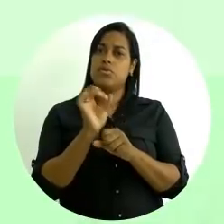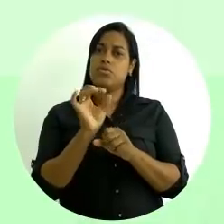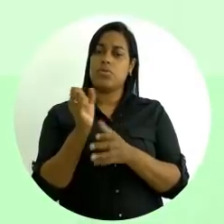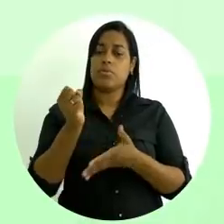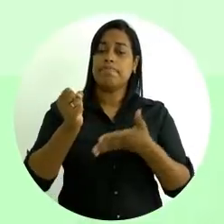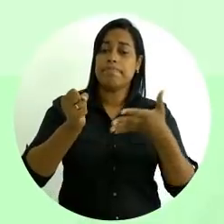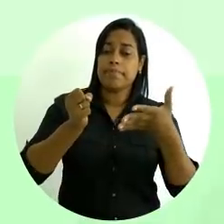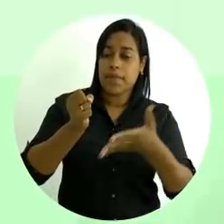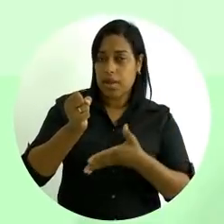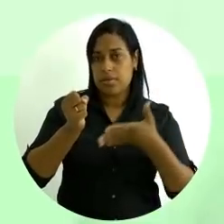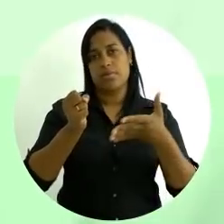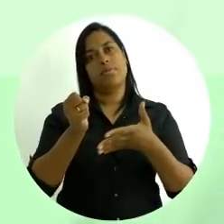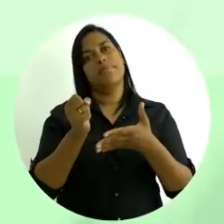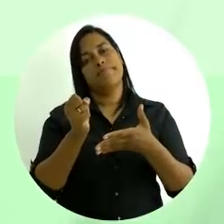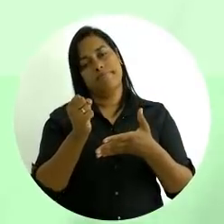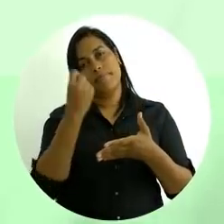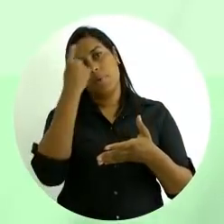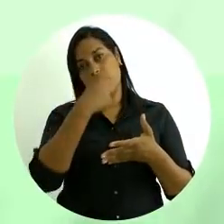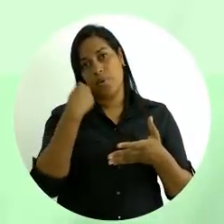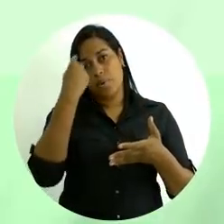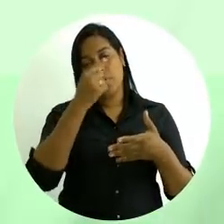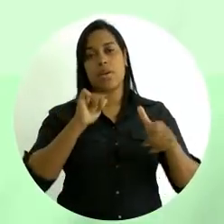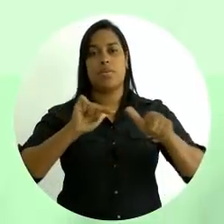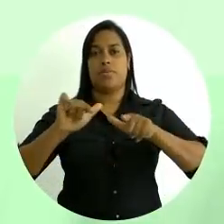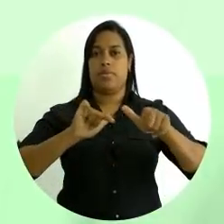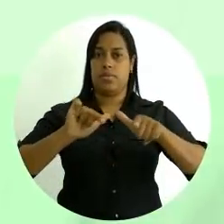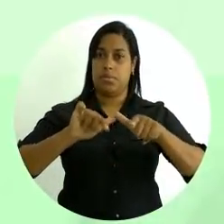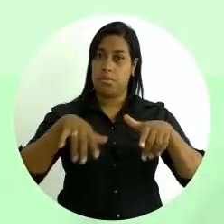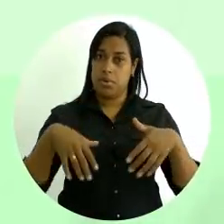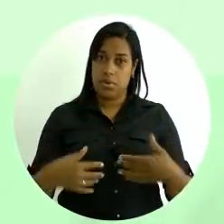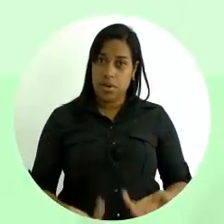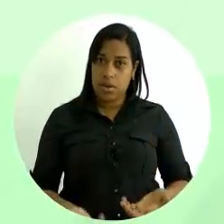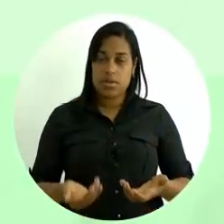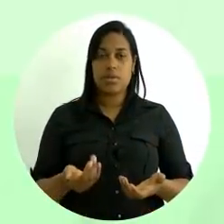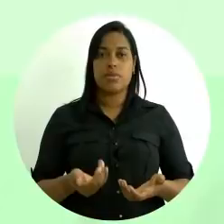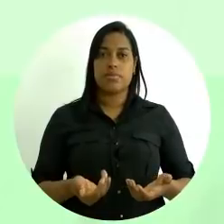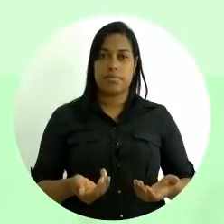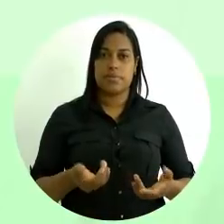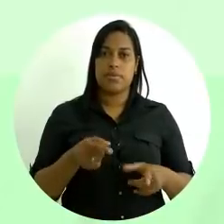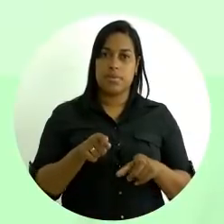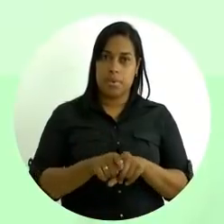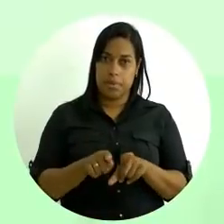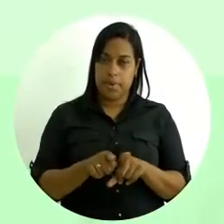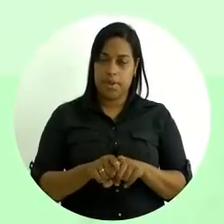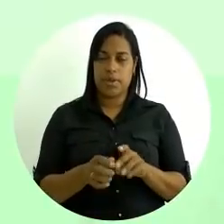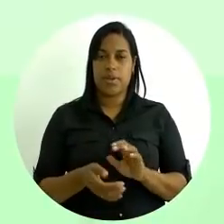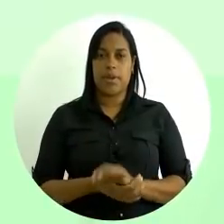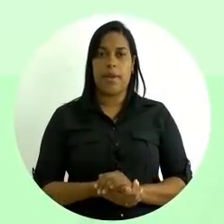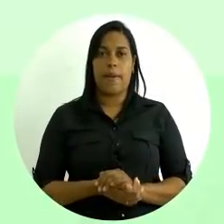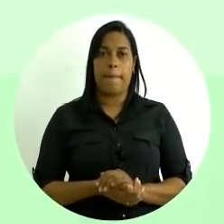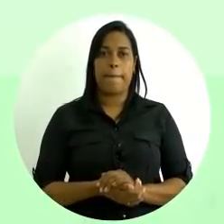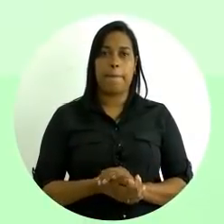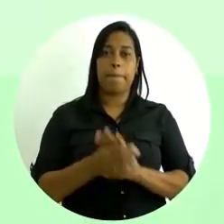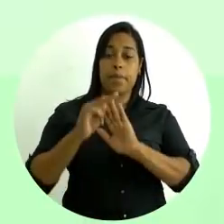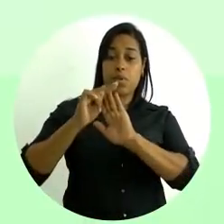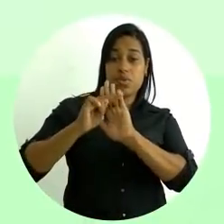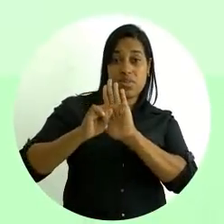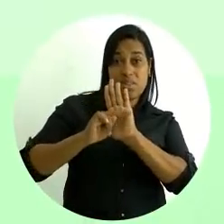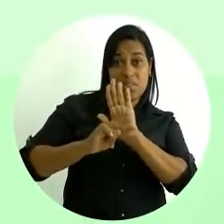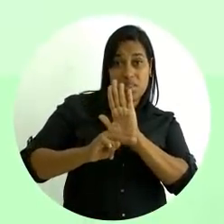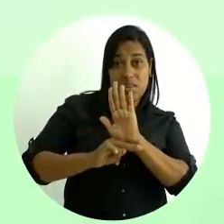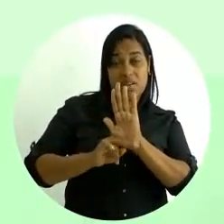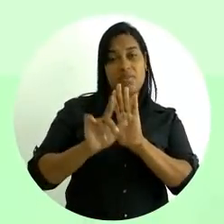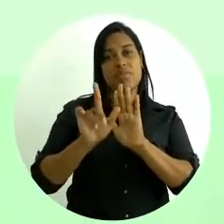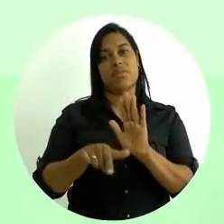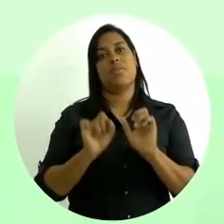de parâmetro para o horário em que ele vai trabalhar, que são os turnos, e o nível e